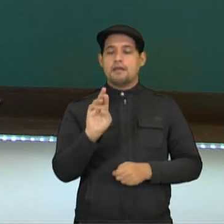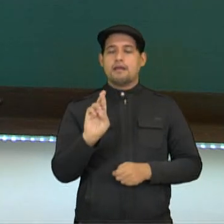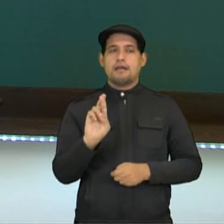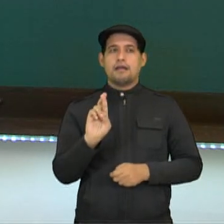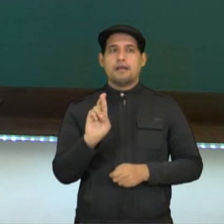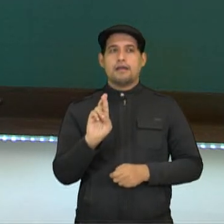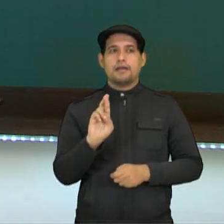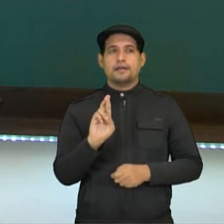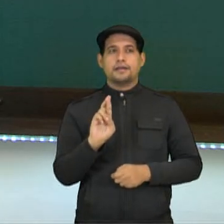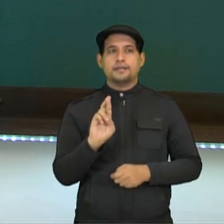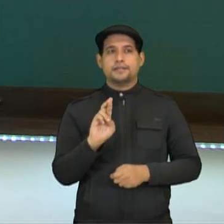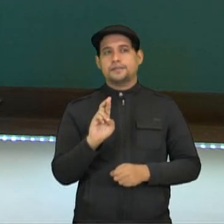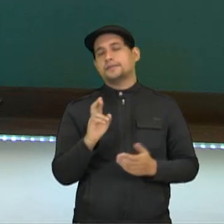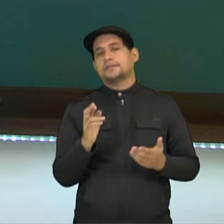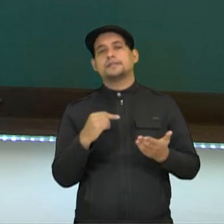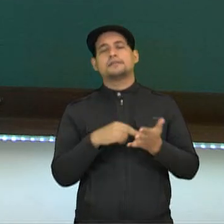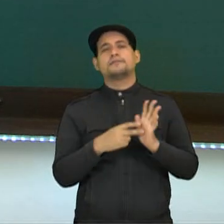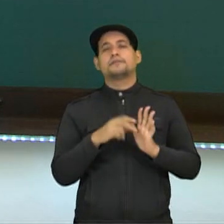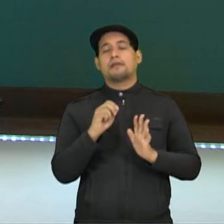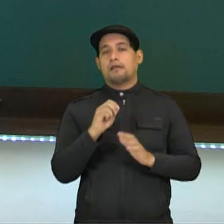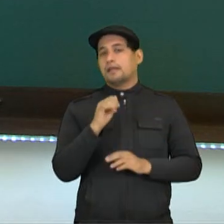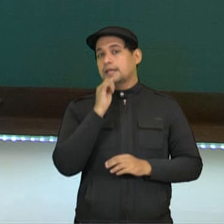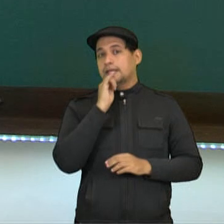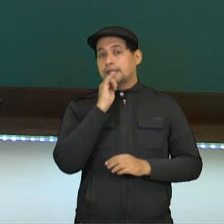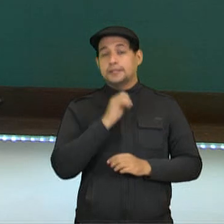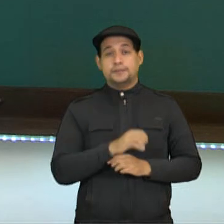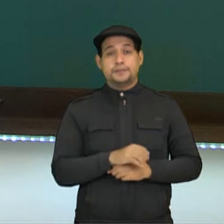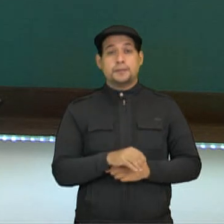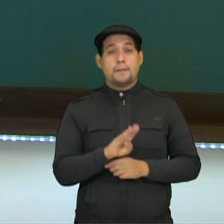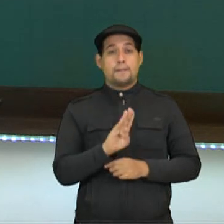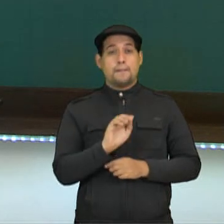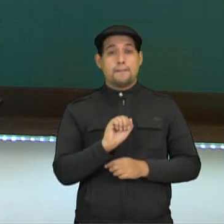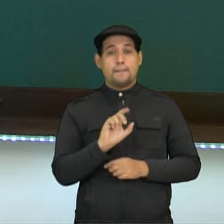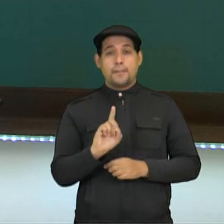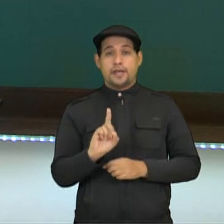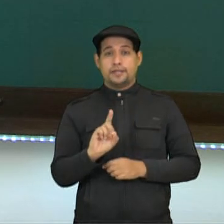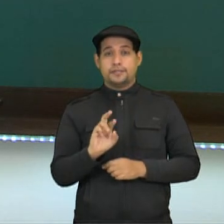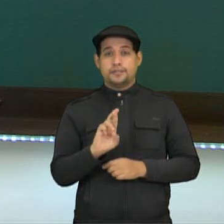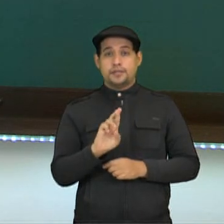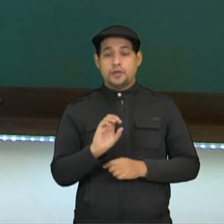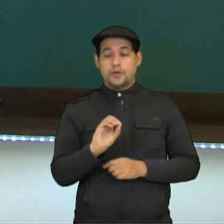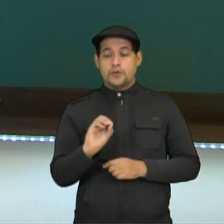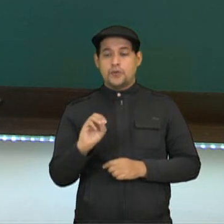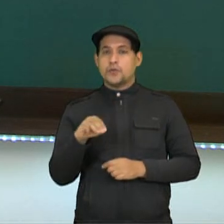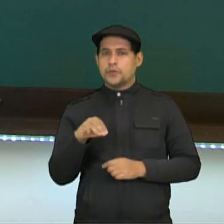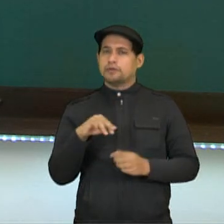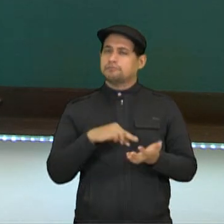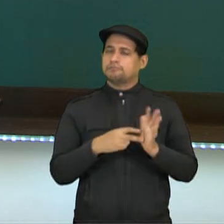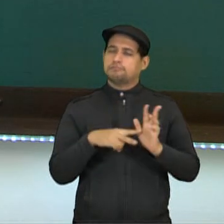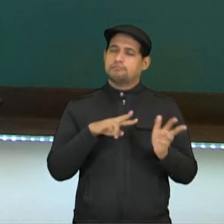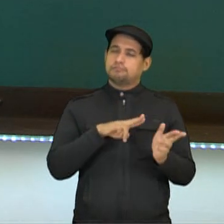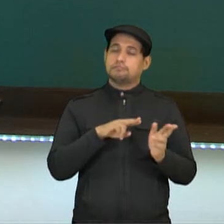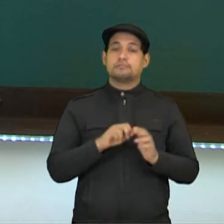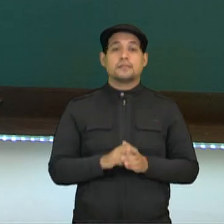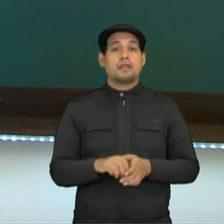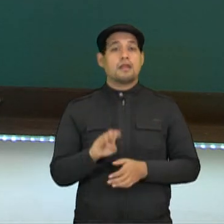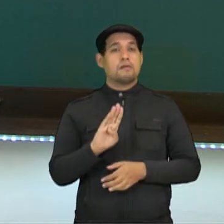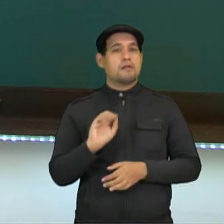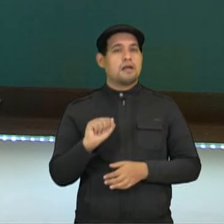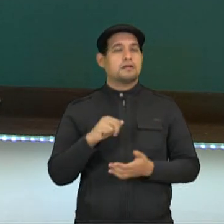significa, é a abreviação de bedroom. E BA é